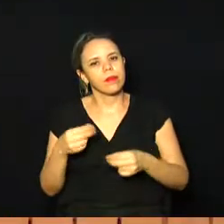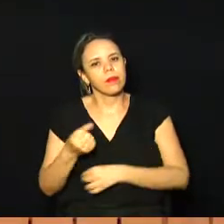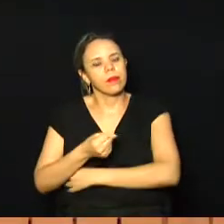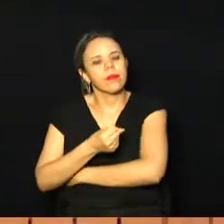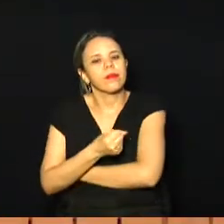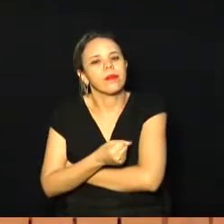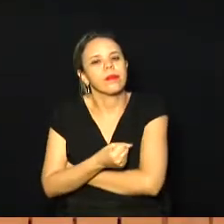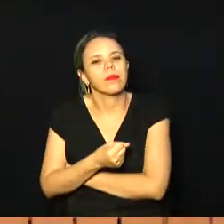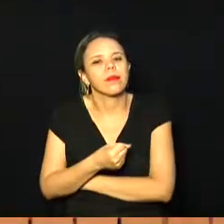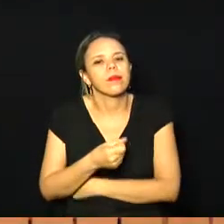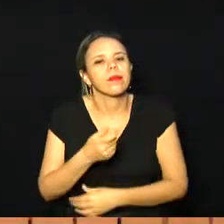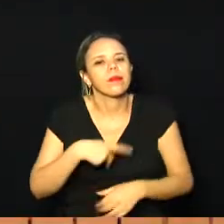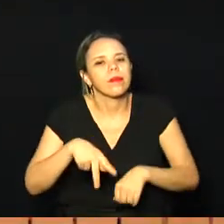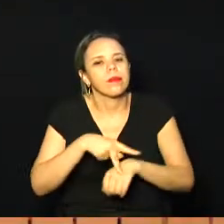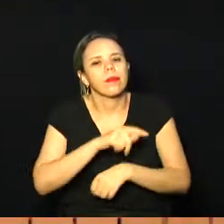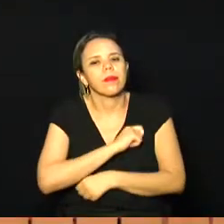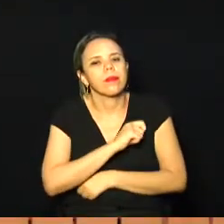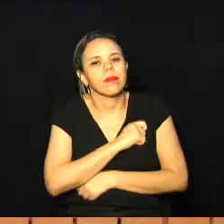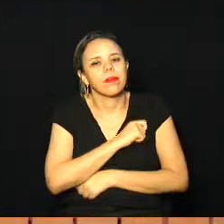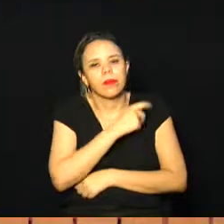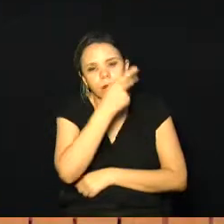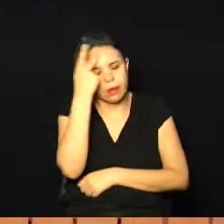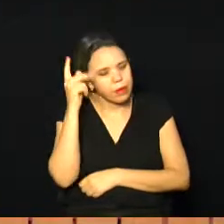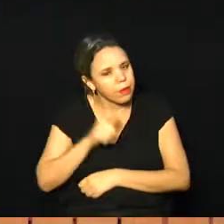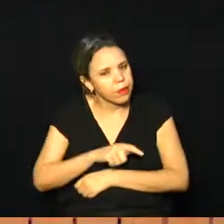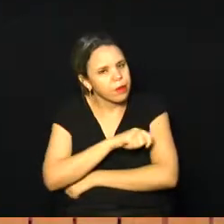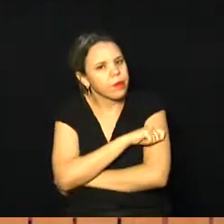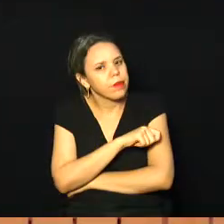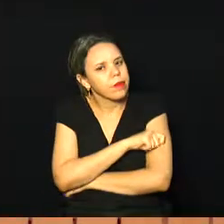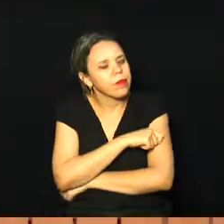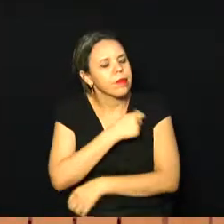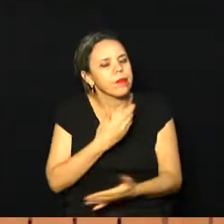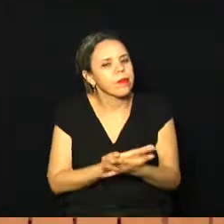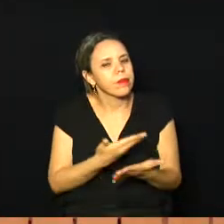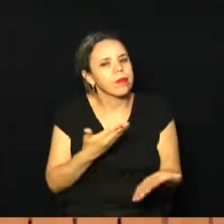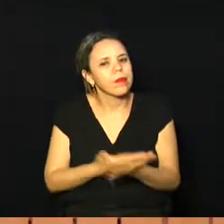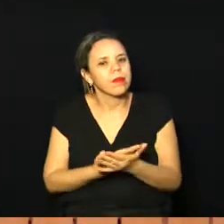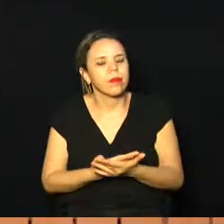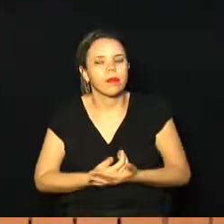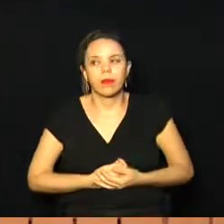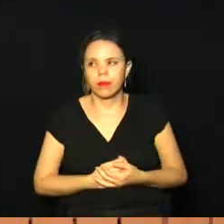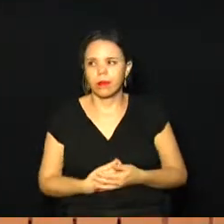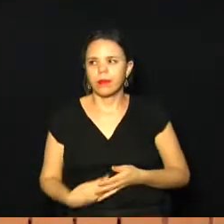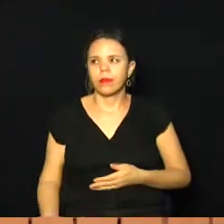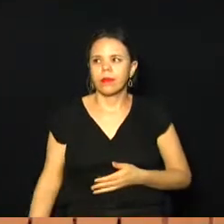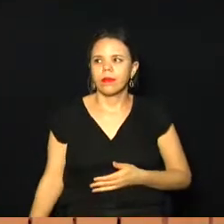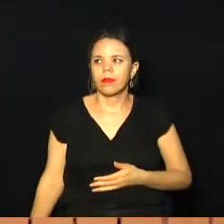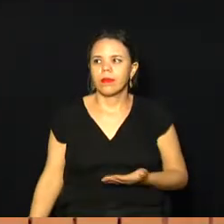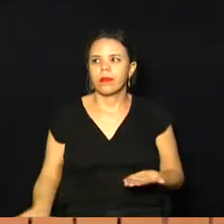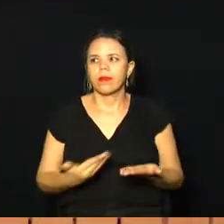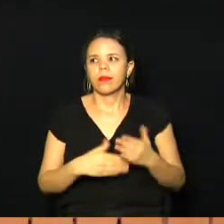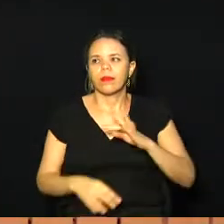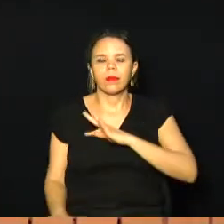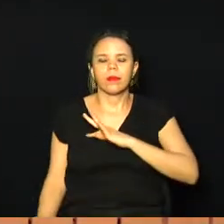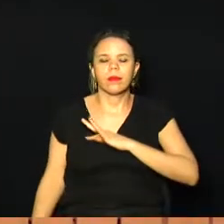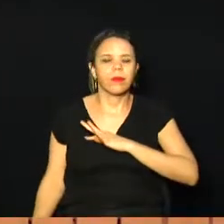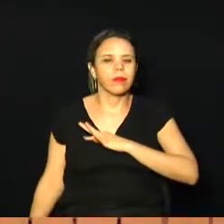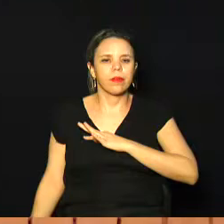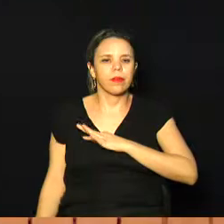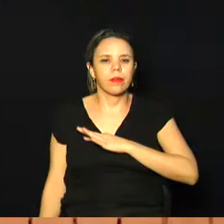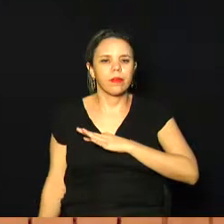no Canadá. Uma pessoa, um aluno, um estudante, entrou numa escola técnica e não